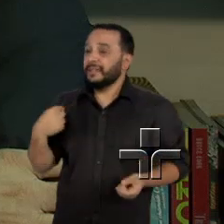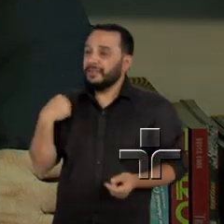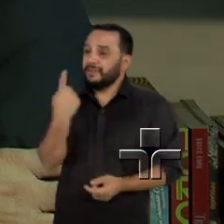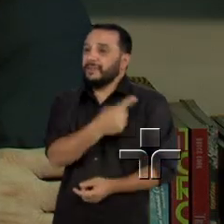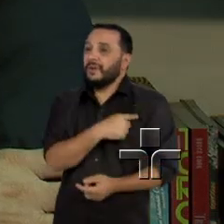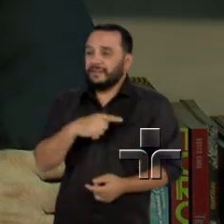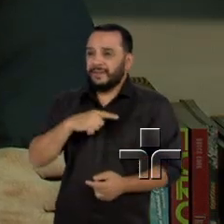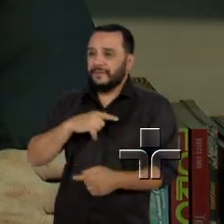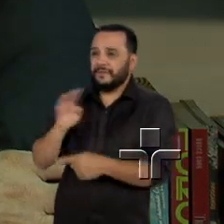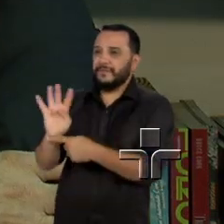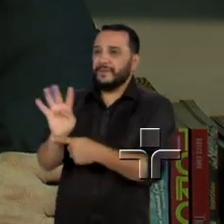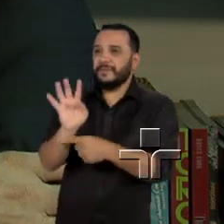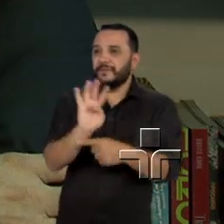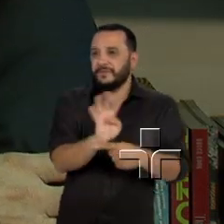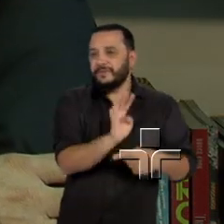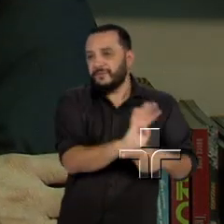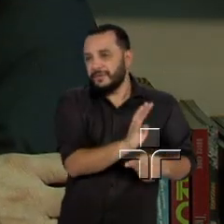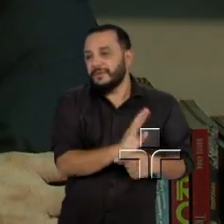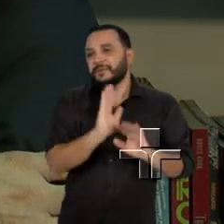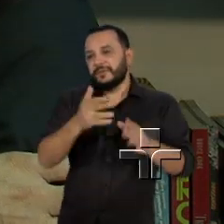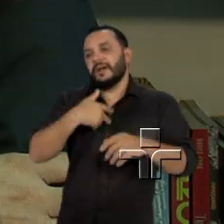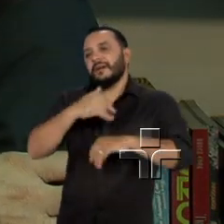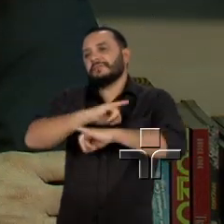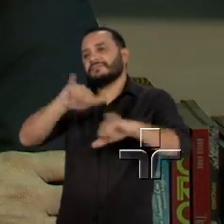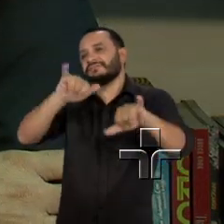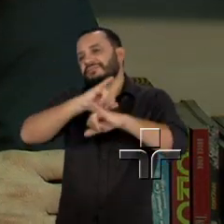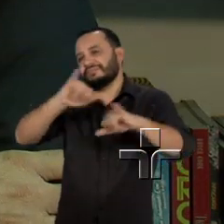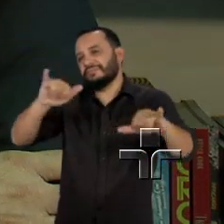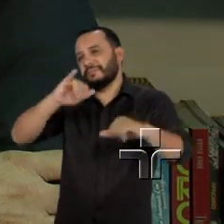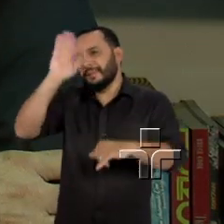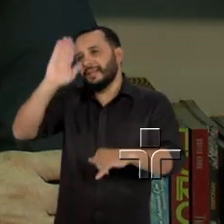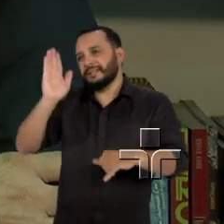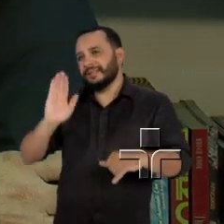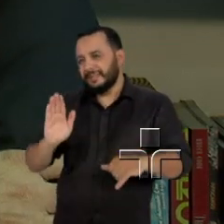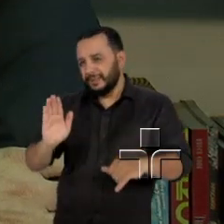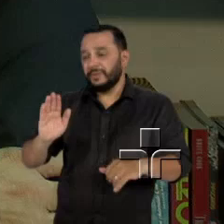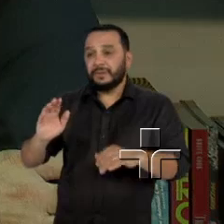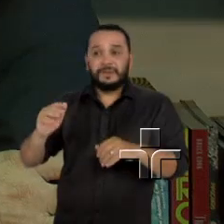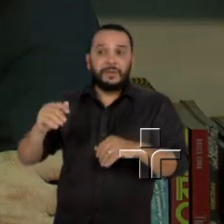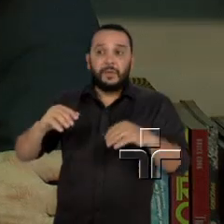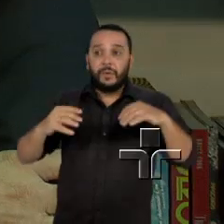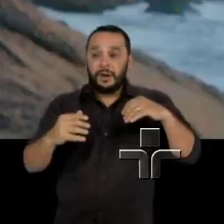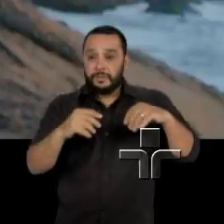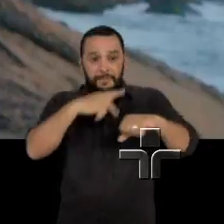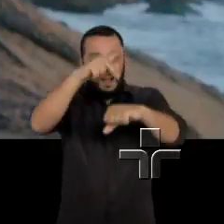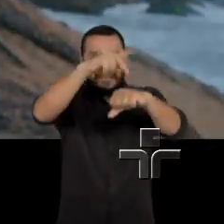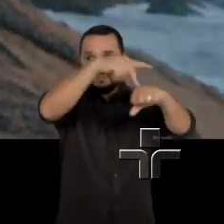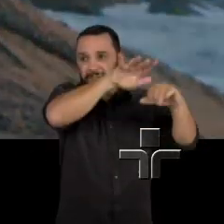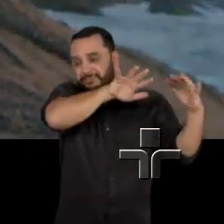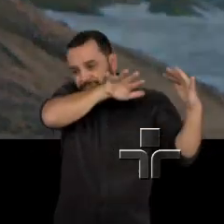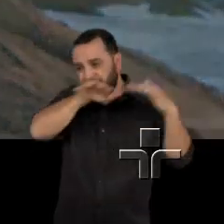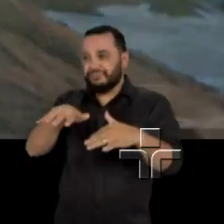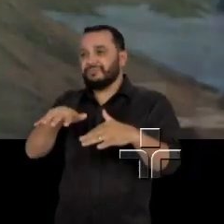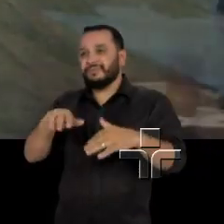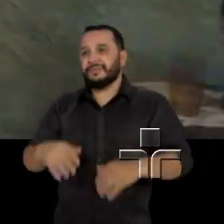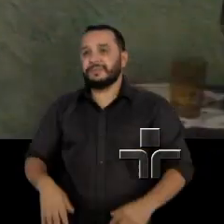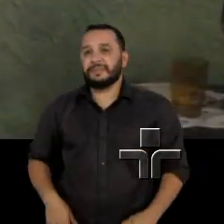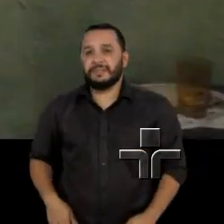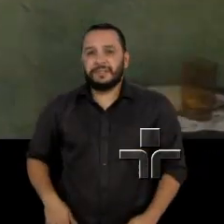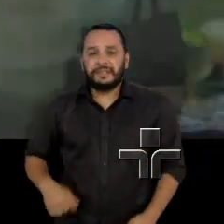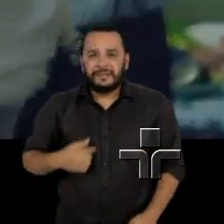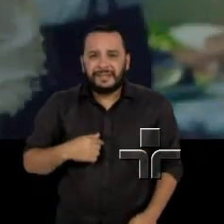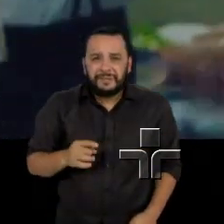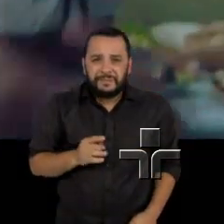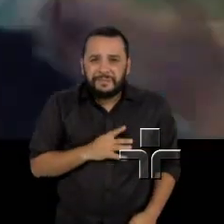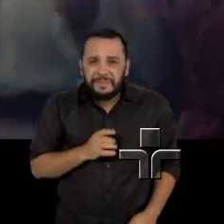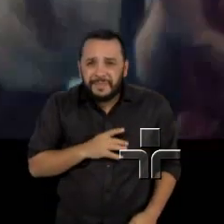que falaram bem do Brasil no mundo, que expuseram o Brasil para o mundo de maneira tão vibrante. Tenho medo que as minhas também não estejam chegando